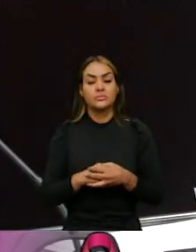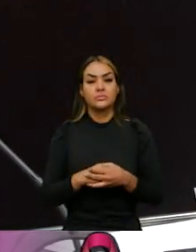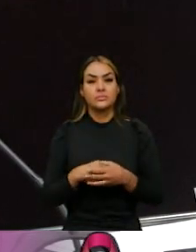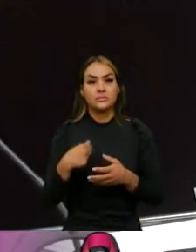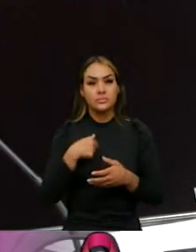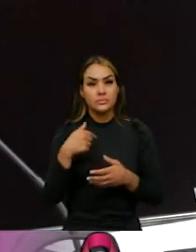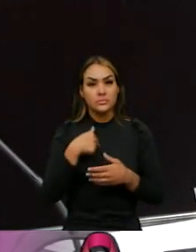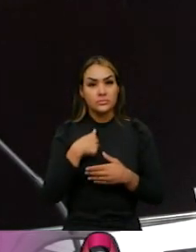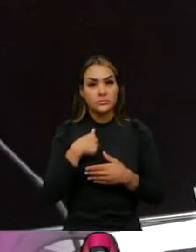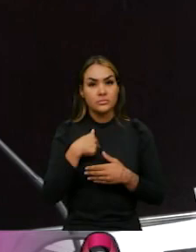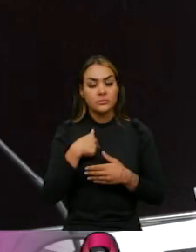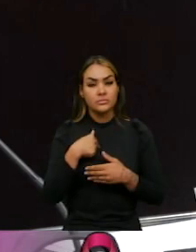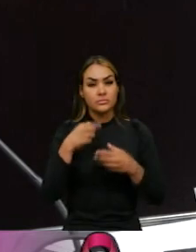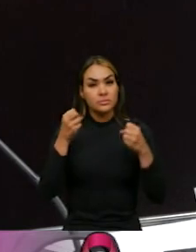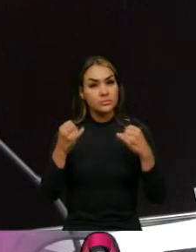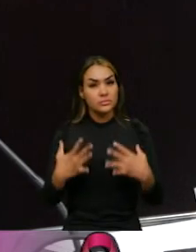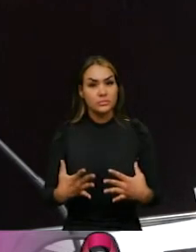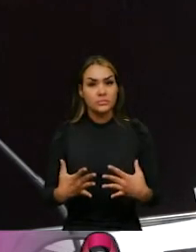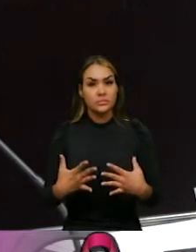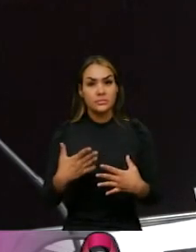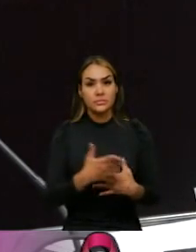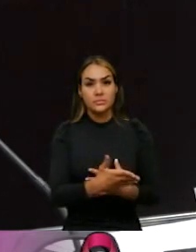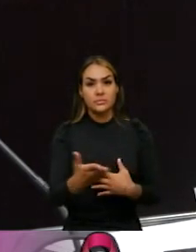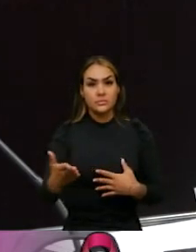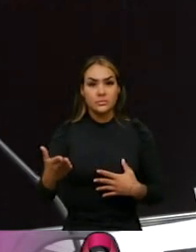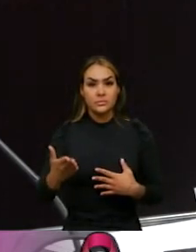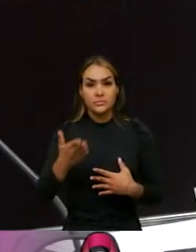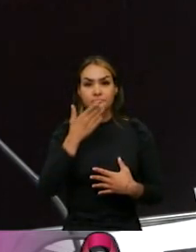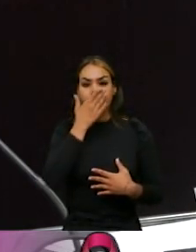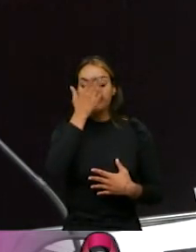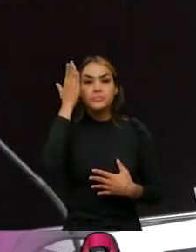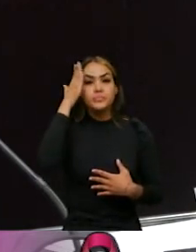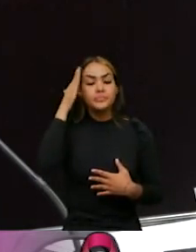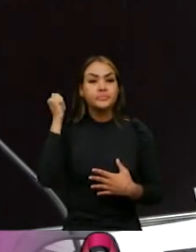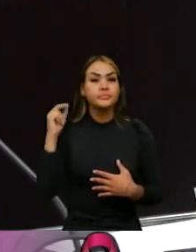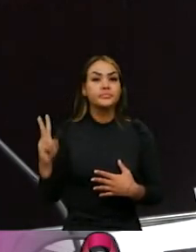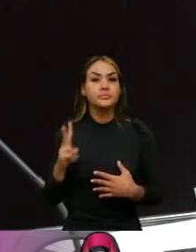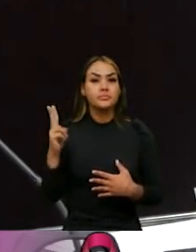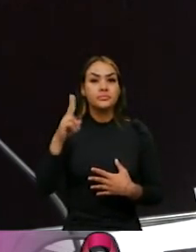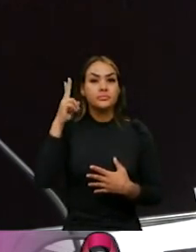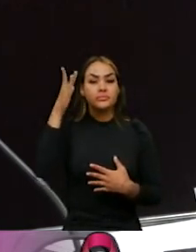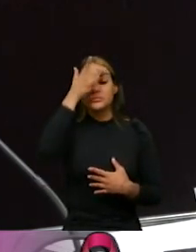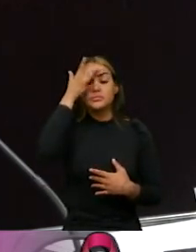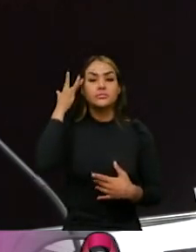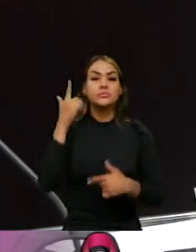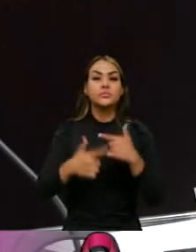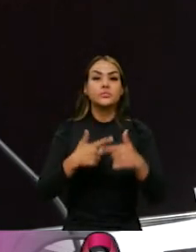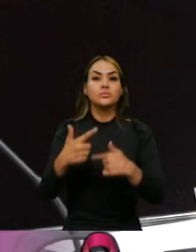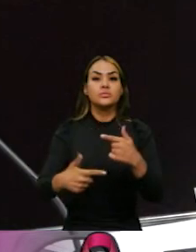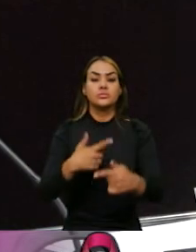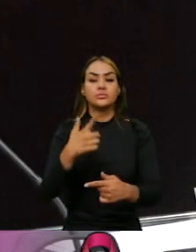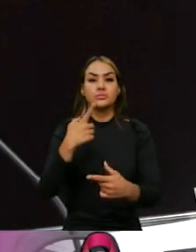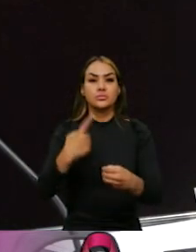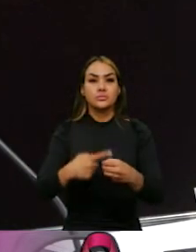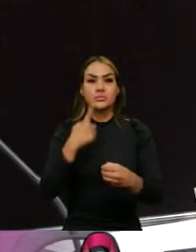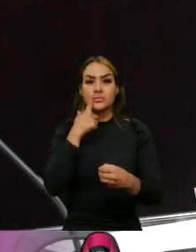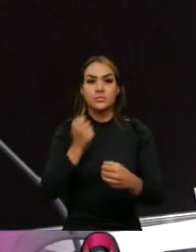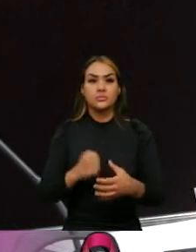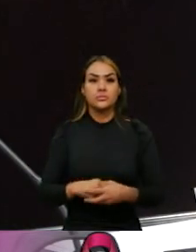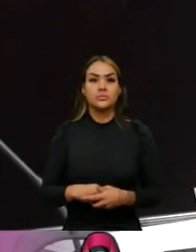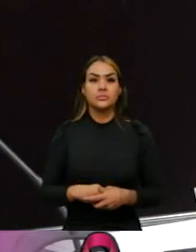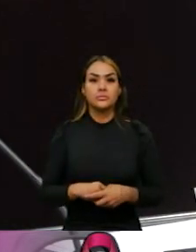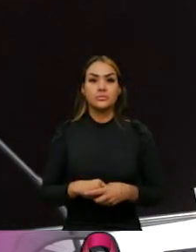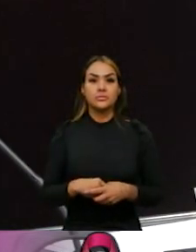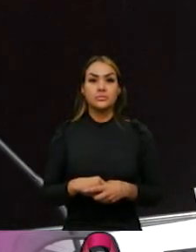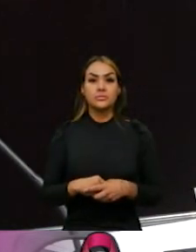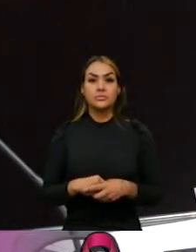aqui, para que a gente saiba dar valor daqueles que lutam por Araçatuba. Infelizmente,